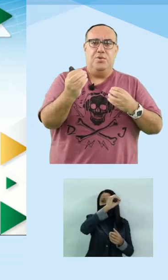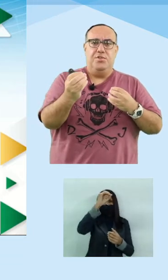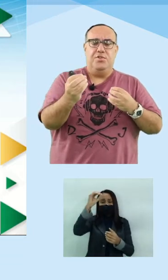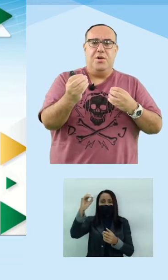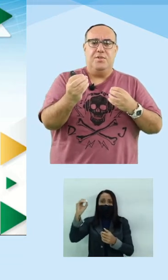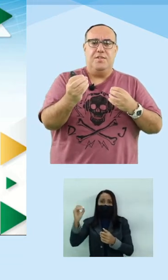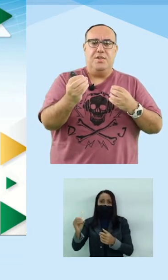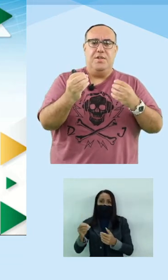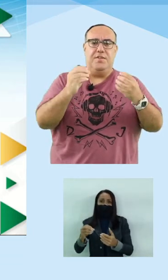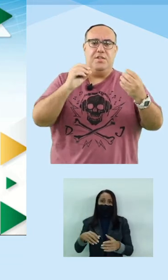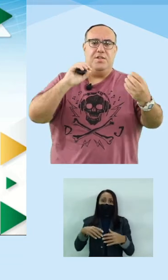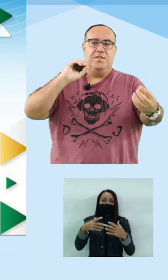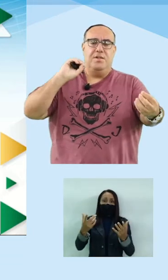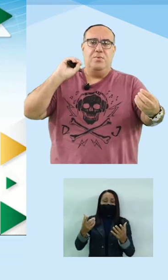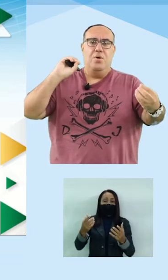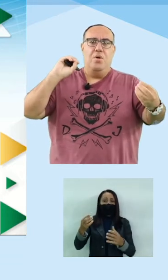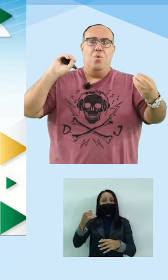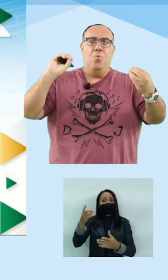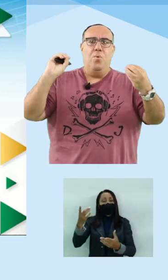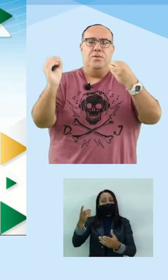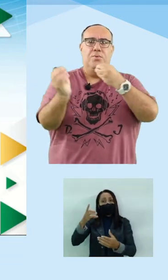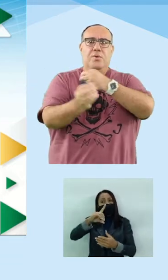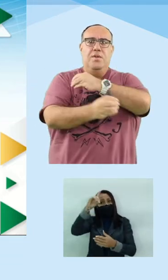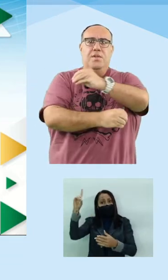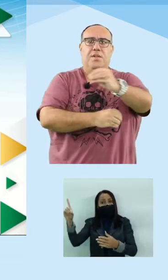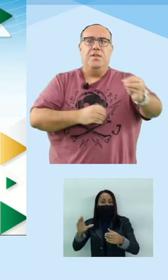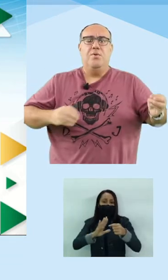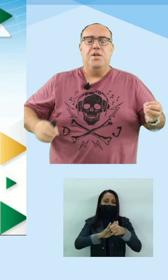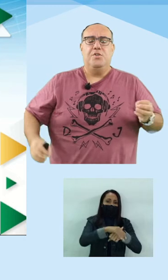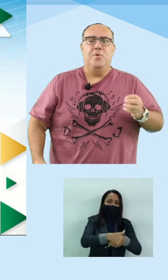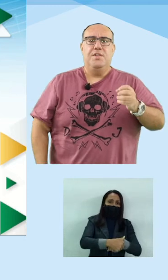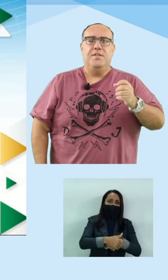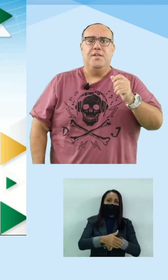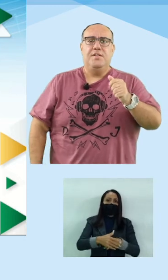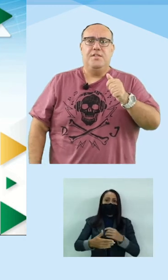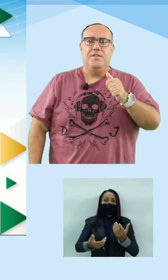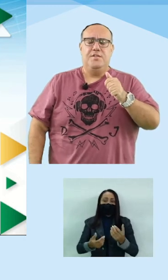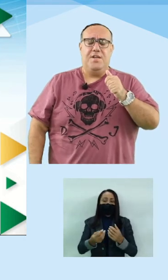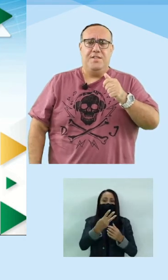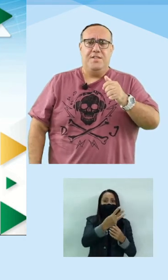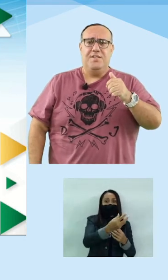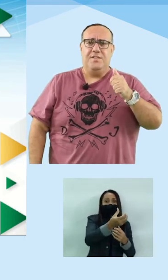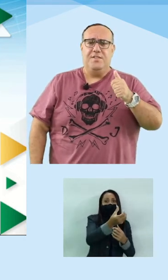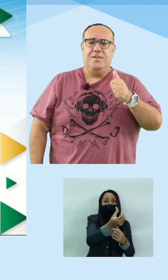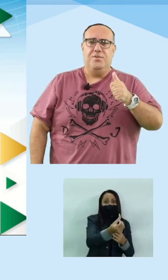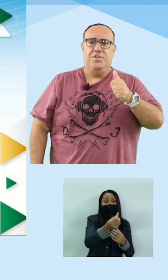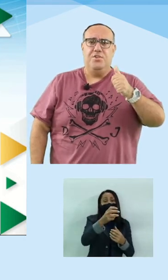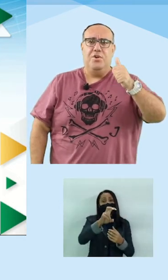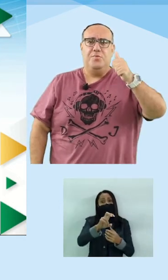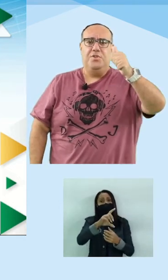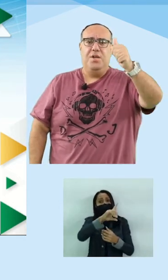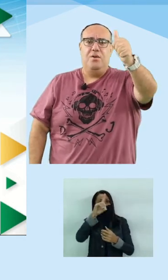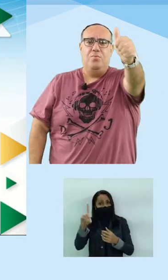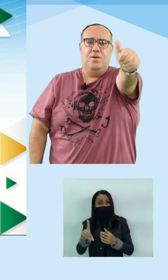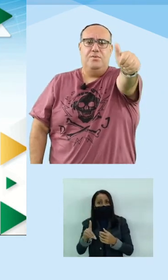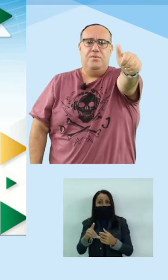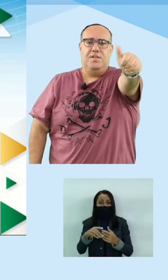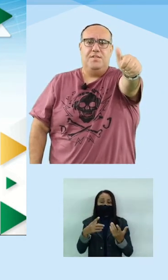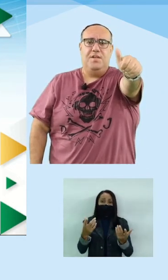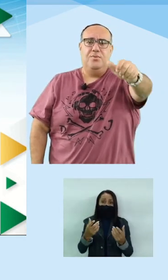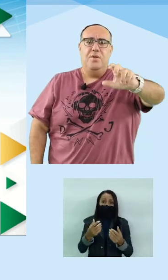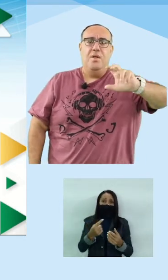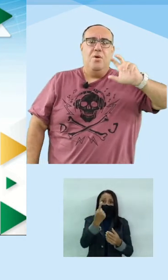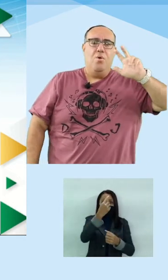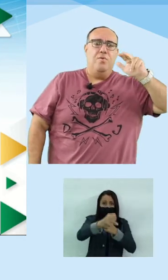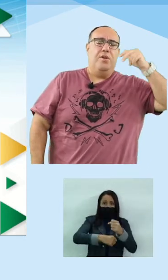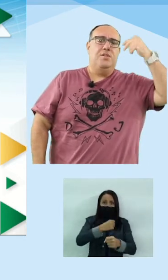as noites na rotação e a translação, um ano que corresponde a 365 dias, que corresponde a um ano, tá